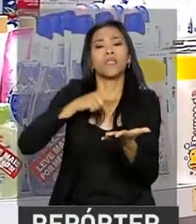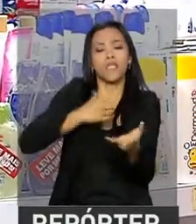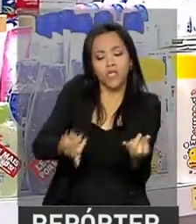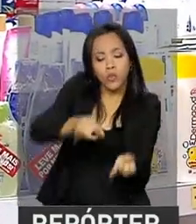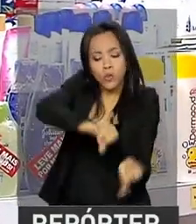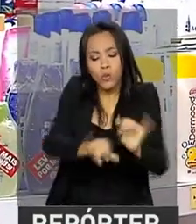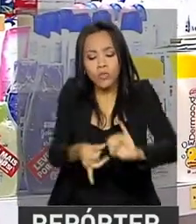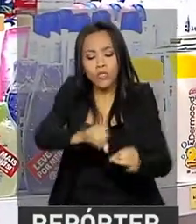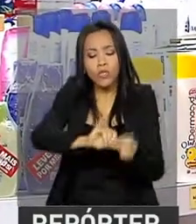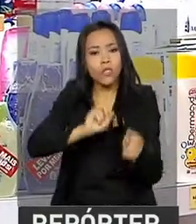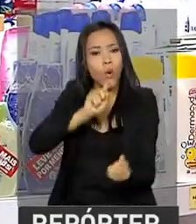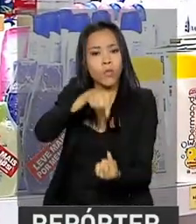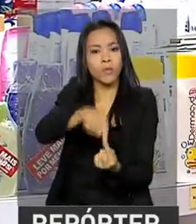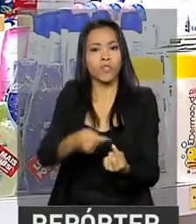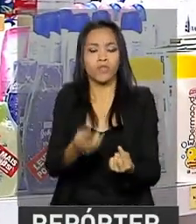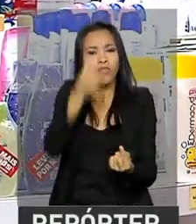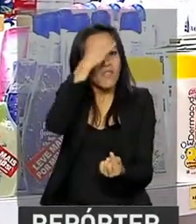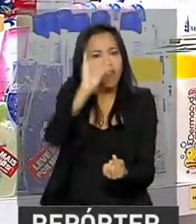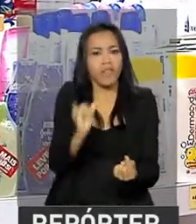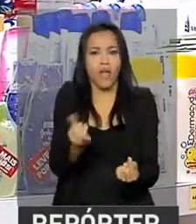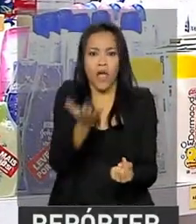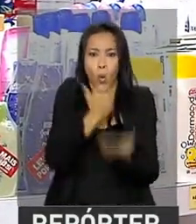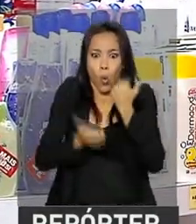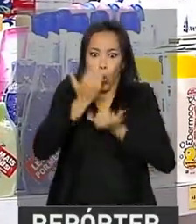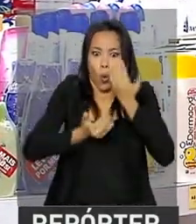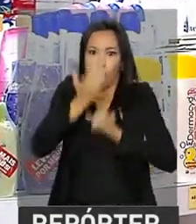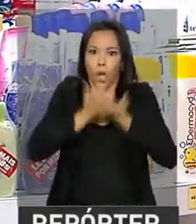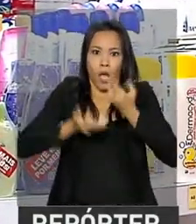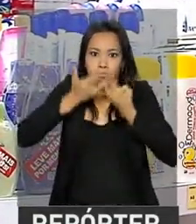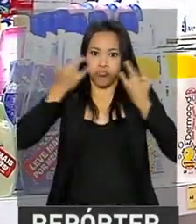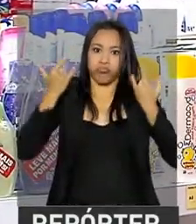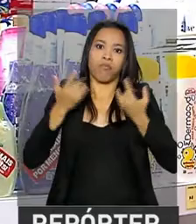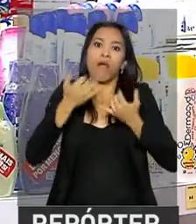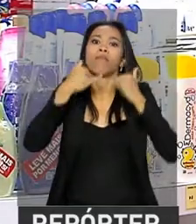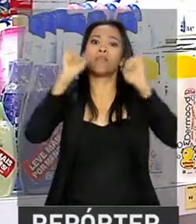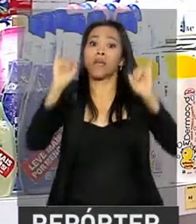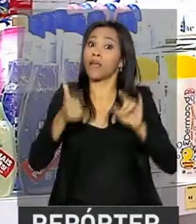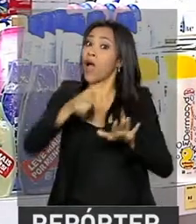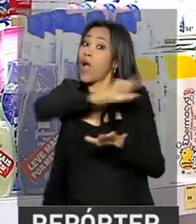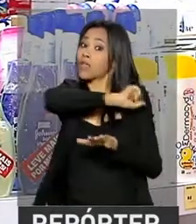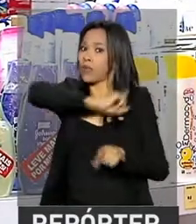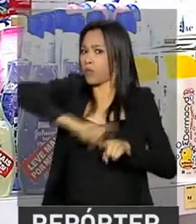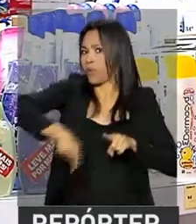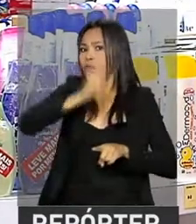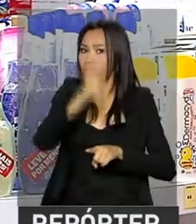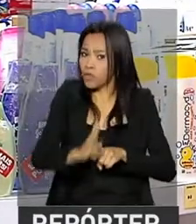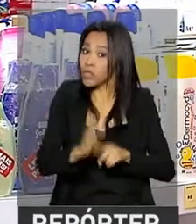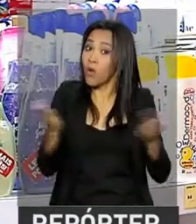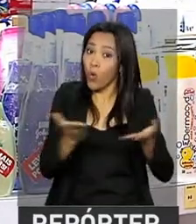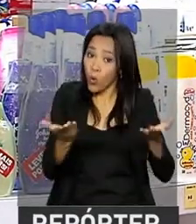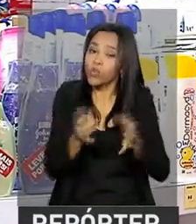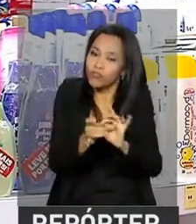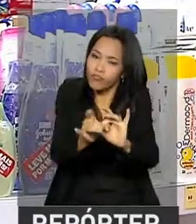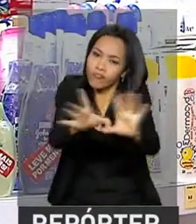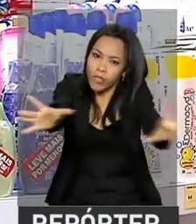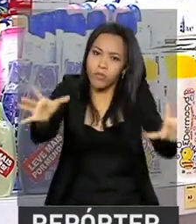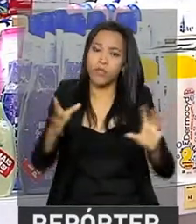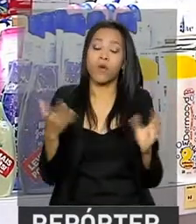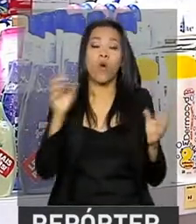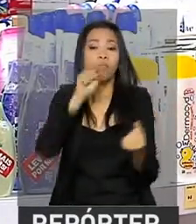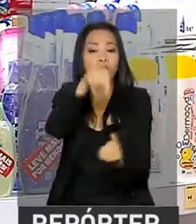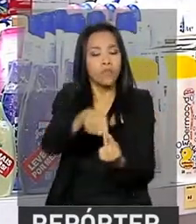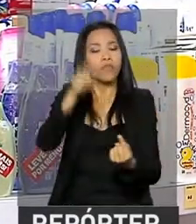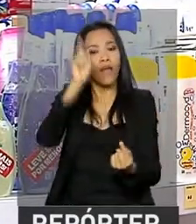substâncias que inibem o apetite e antes eram proibidas no país. A ideia é aumentar as opções de tratamento